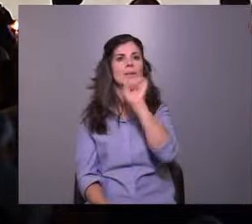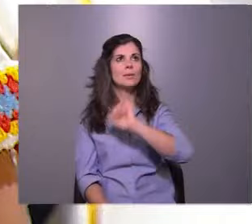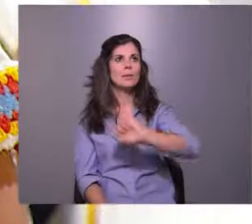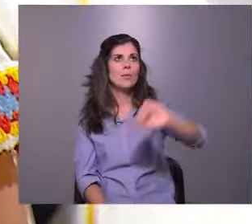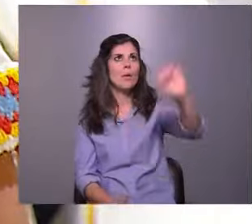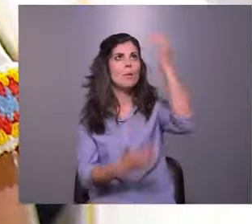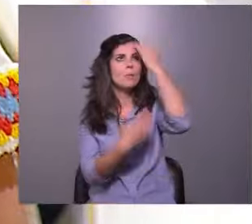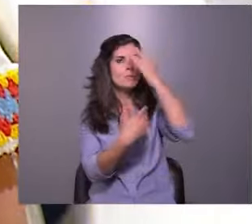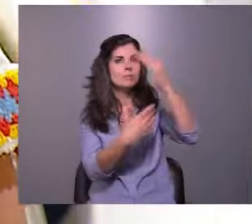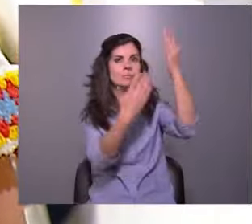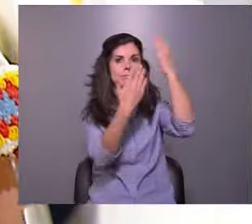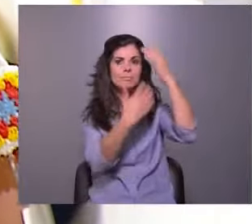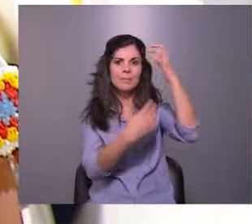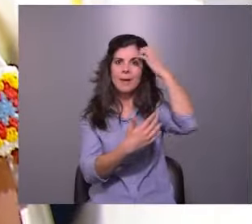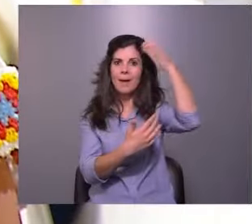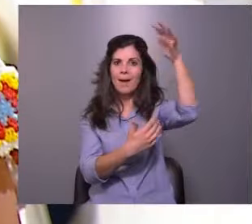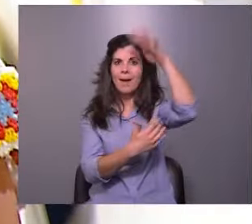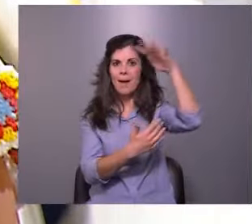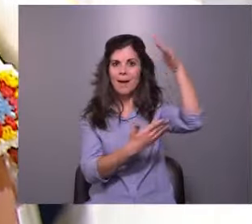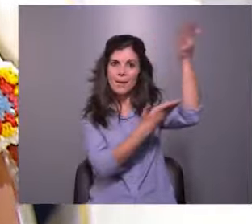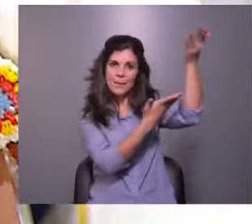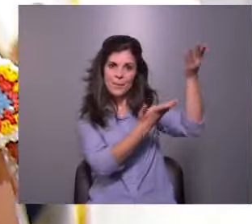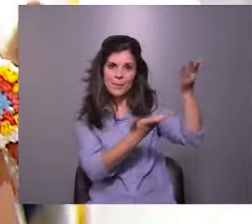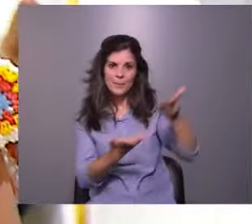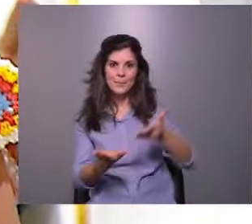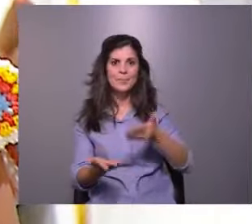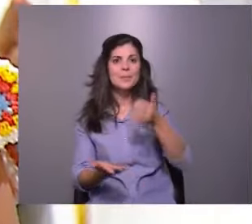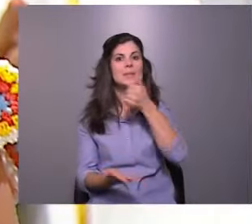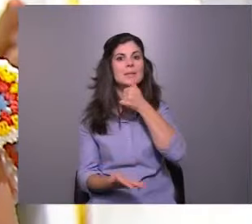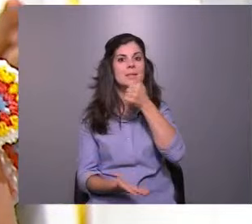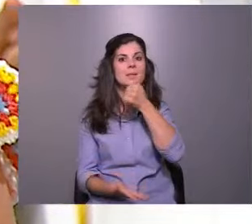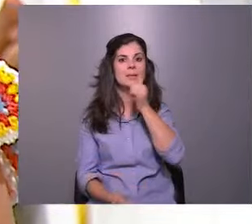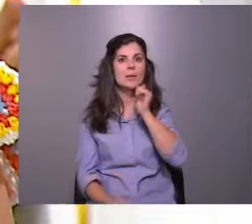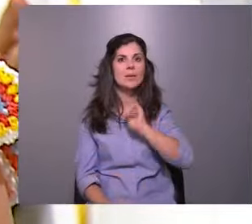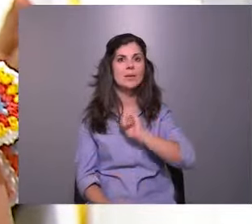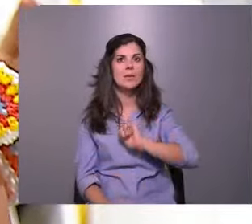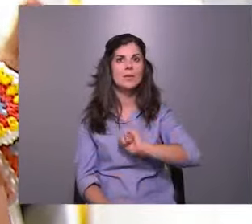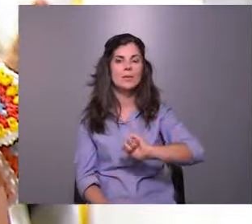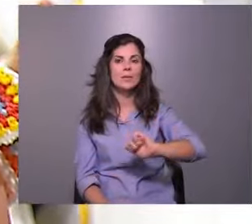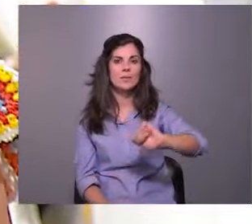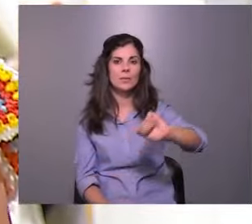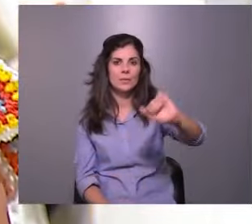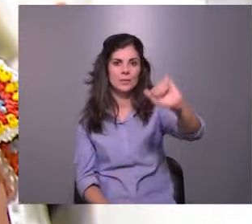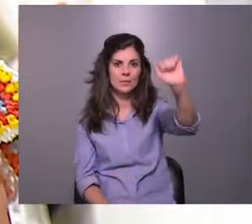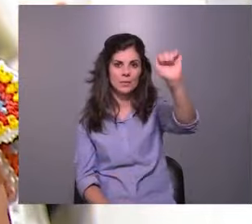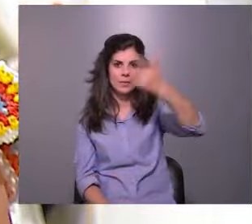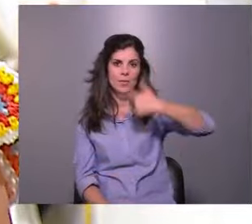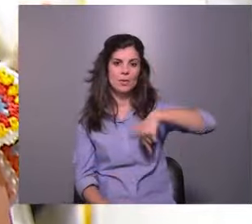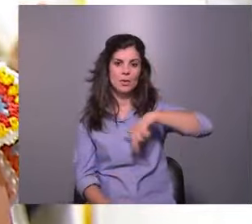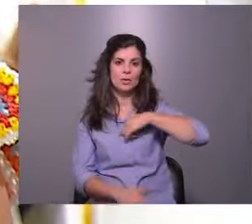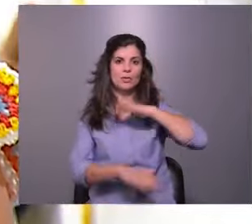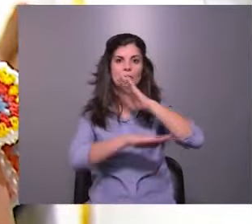Esta dezena será recitada em polaco e francês.